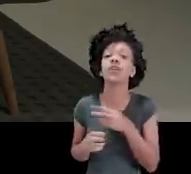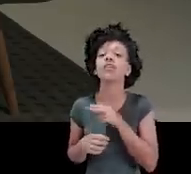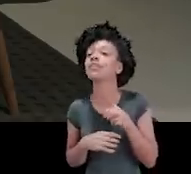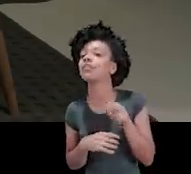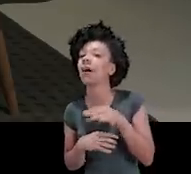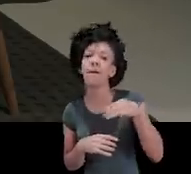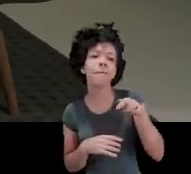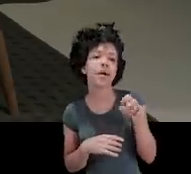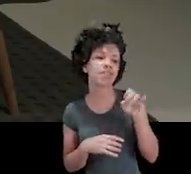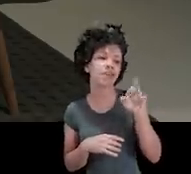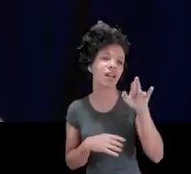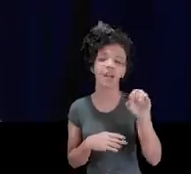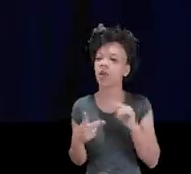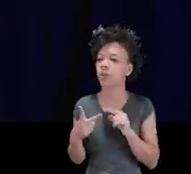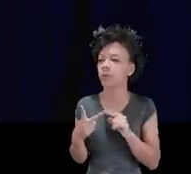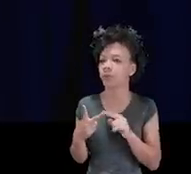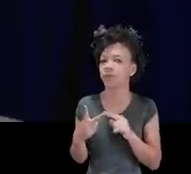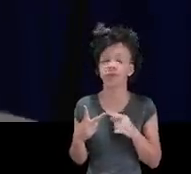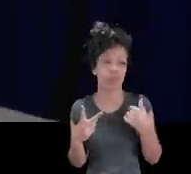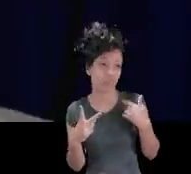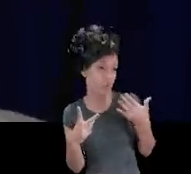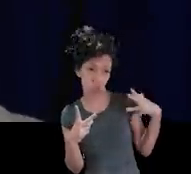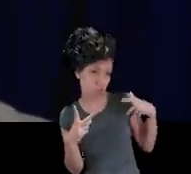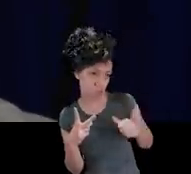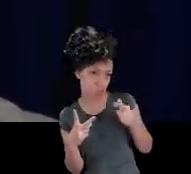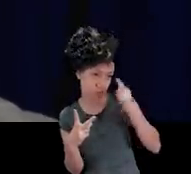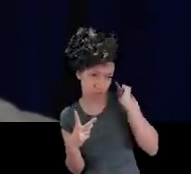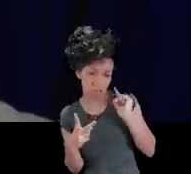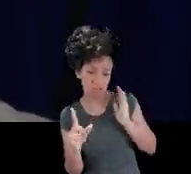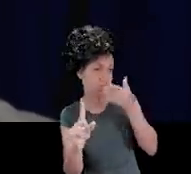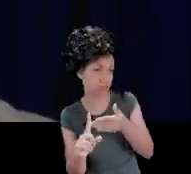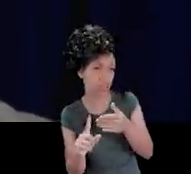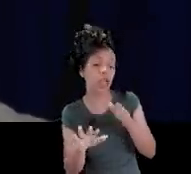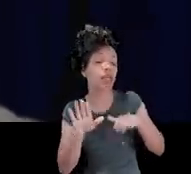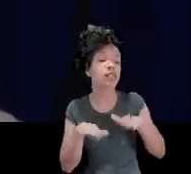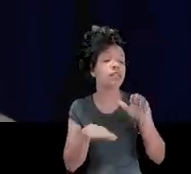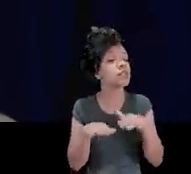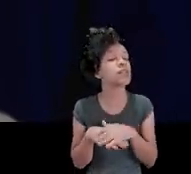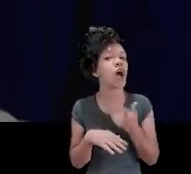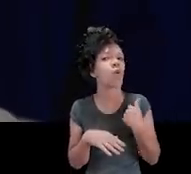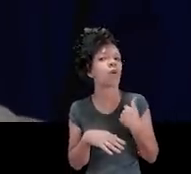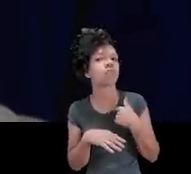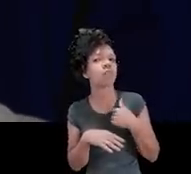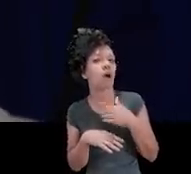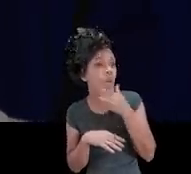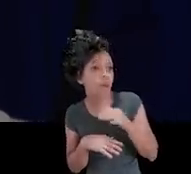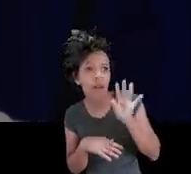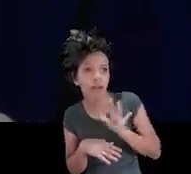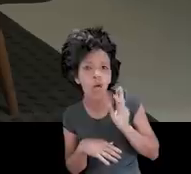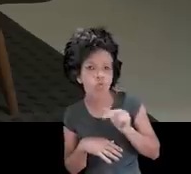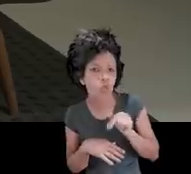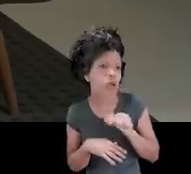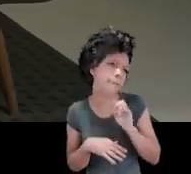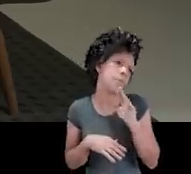cara, Marcos Valério. Marcos Valério tem vários. Todo careca que se destaca. E normalmente, quando o cara é legal, ninguém nunca me chamou de Bruce